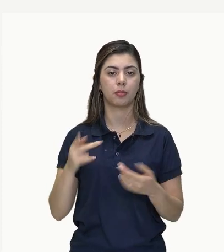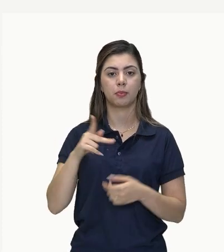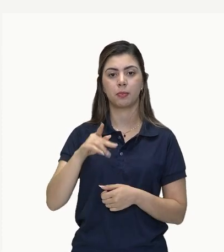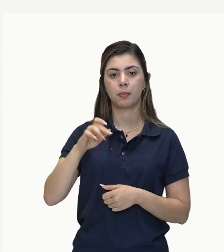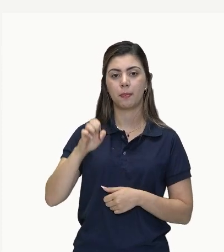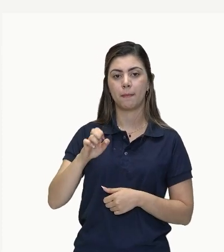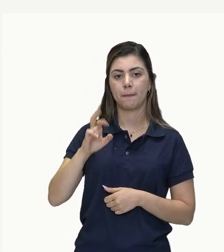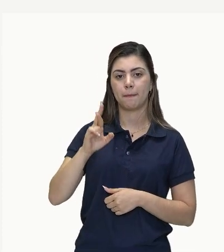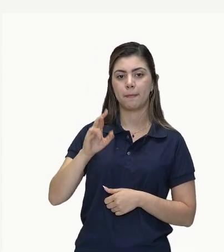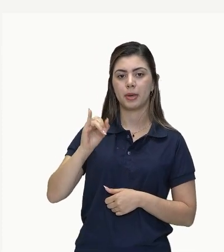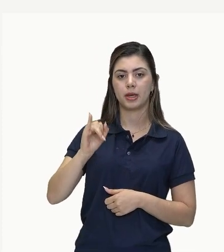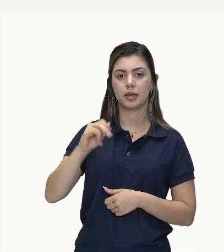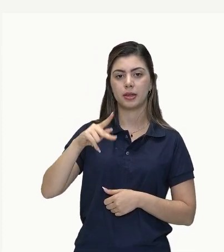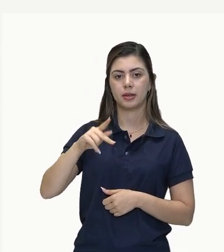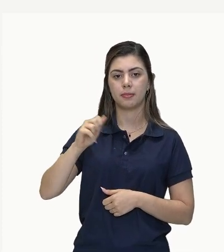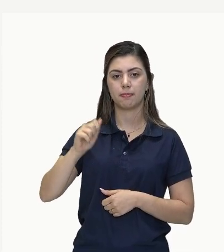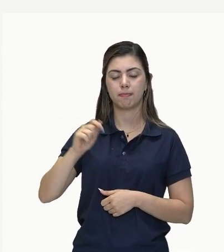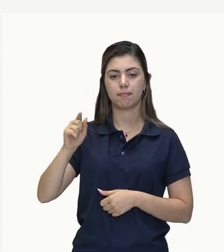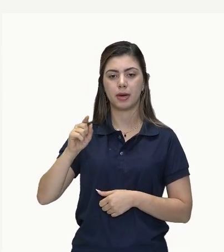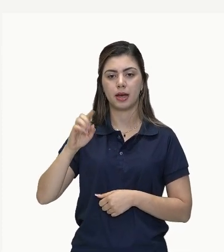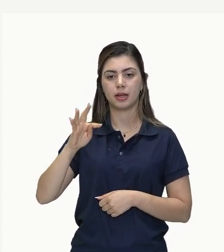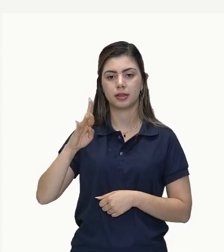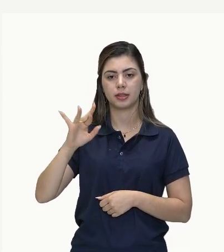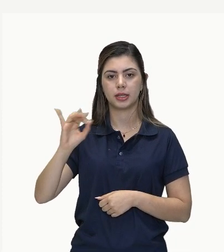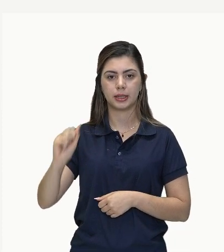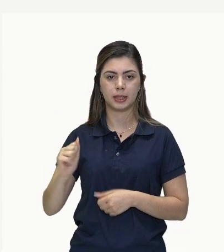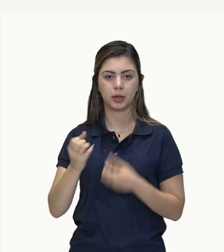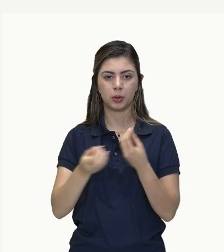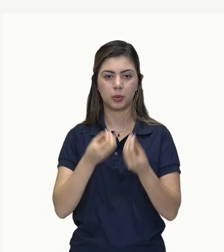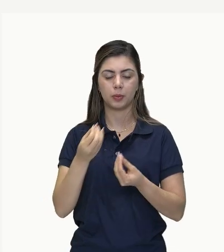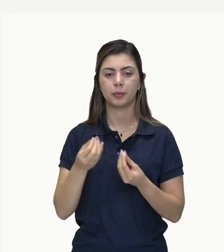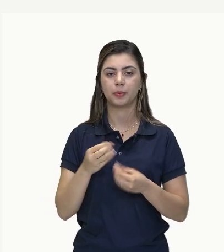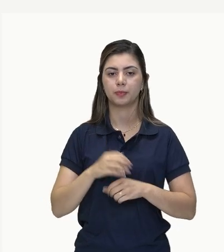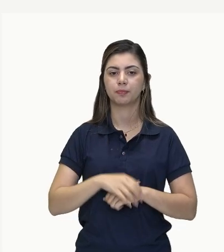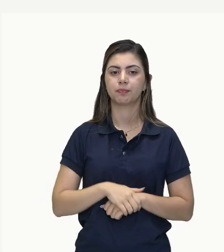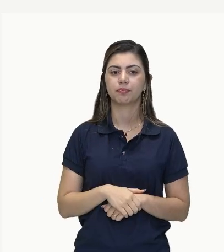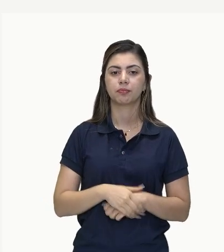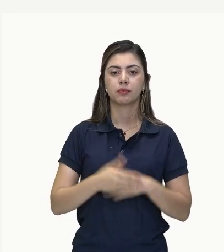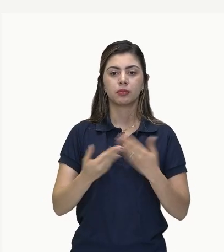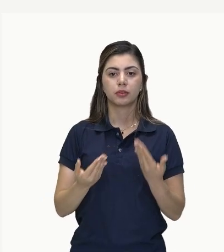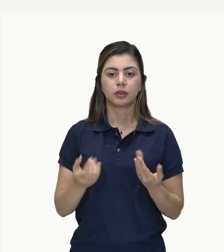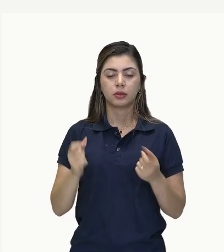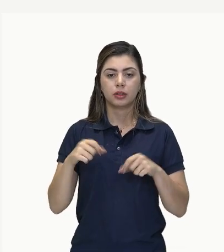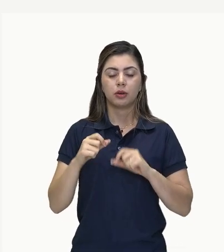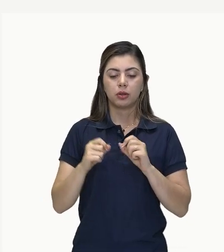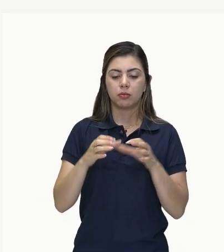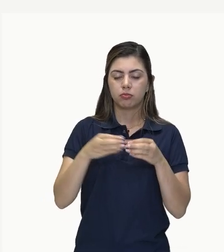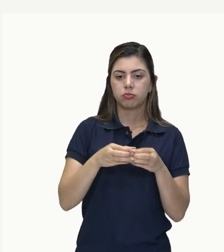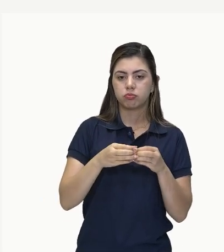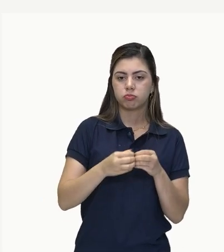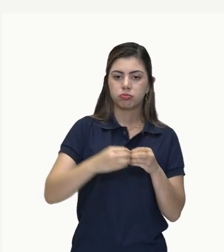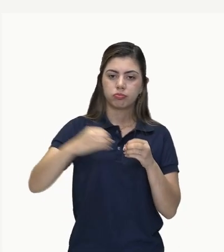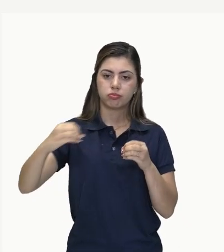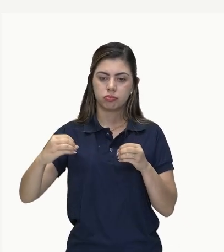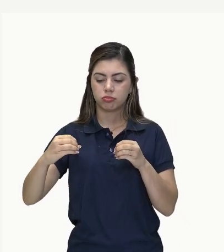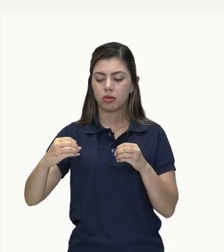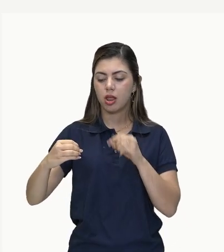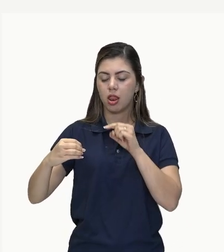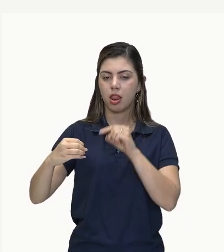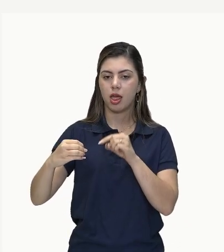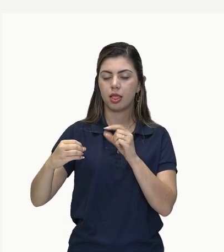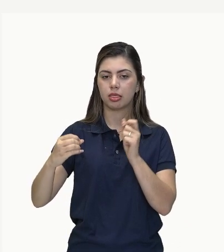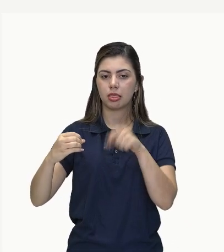peripátrica. Ocorre quando, através da dispersão, se forma uma colônia periférica a partir